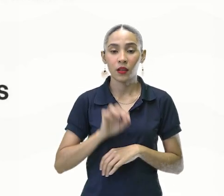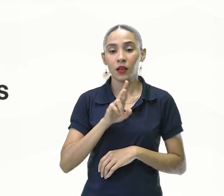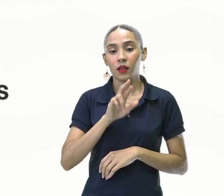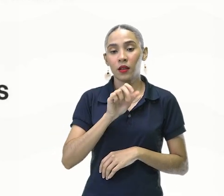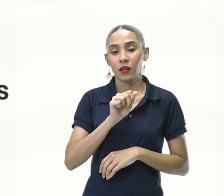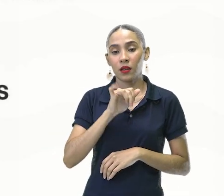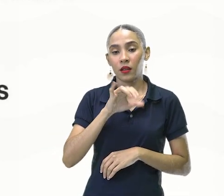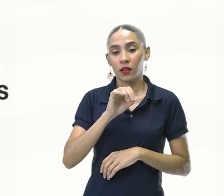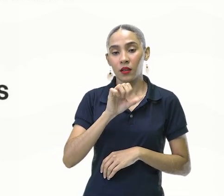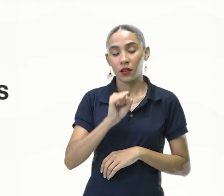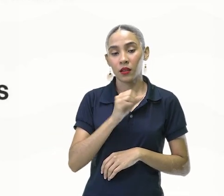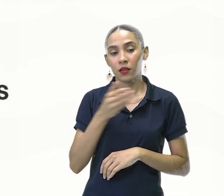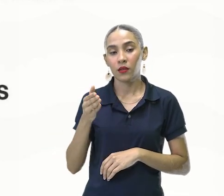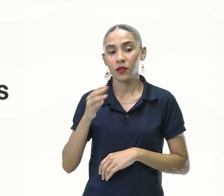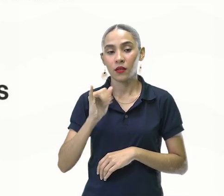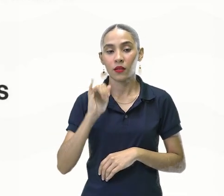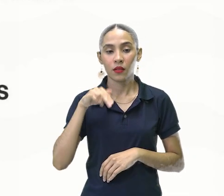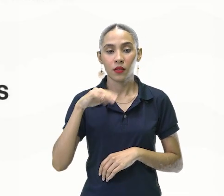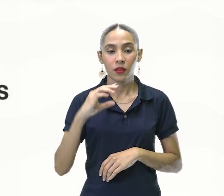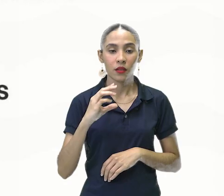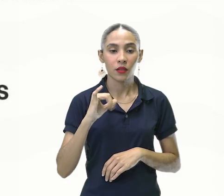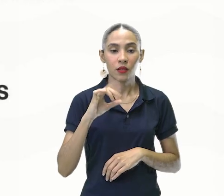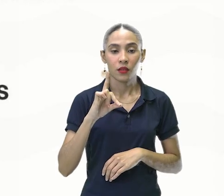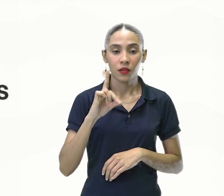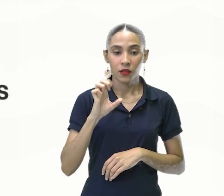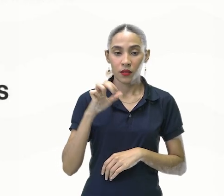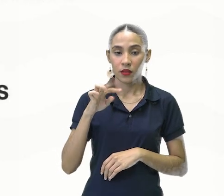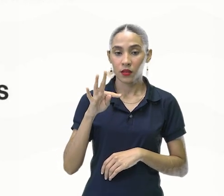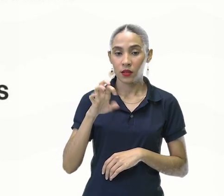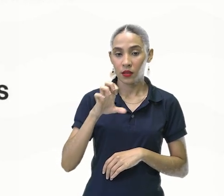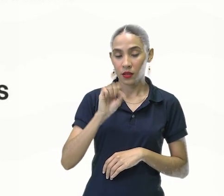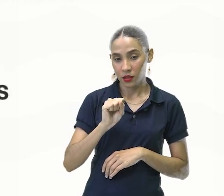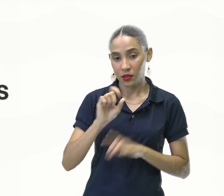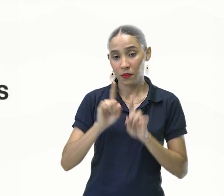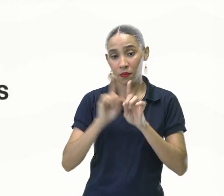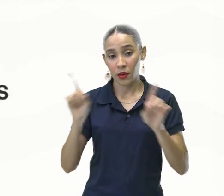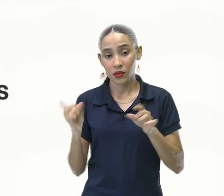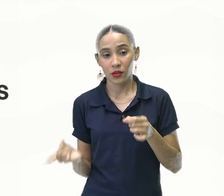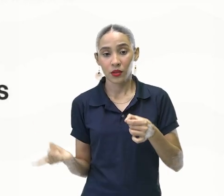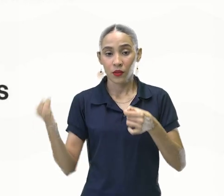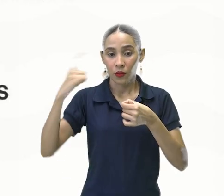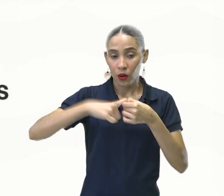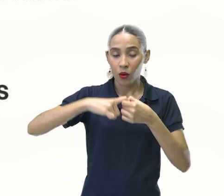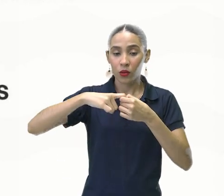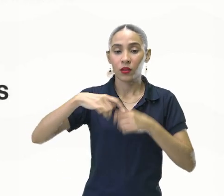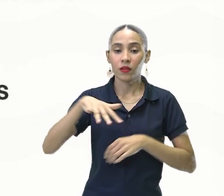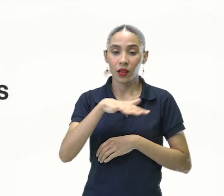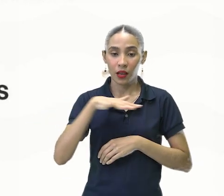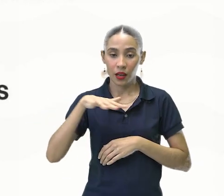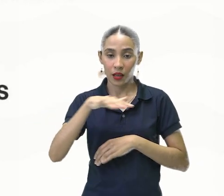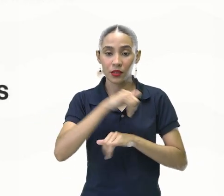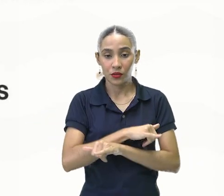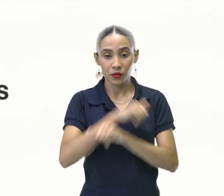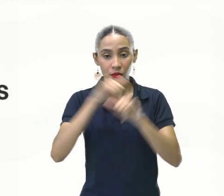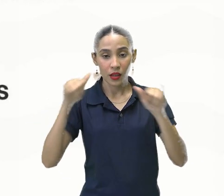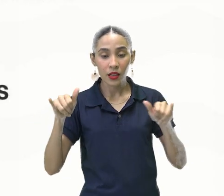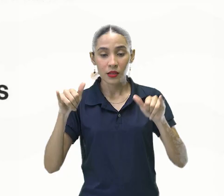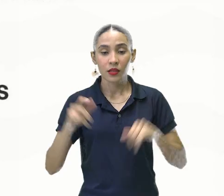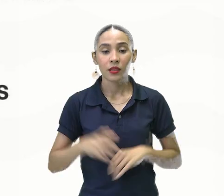chamam-se raios incidentes, que a gente vai ver daqui a pouco. Já aqueles que retornam aos meios